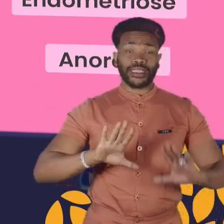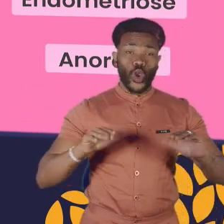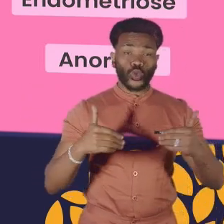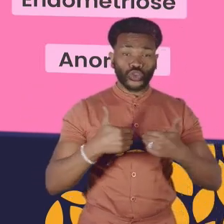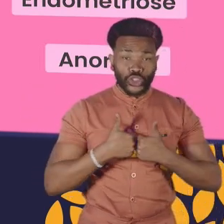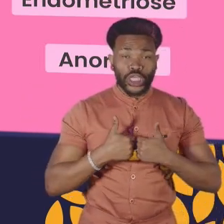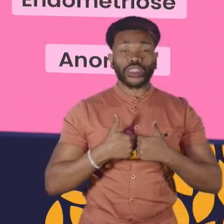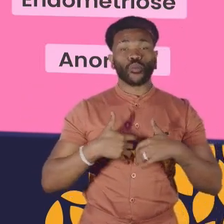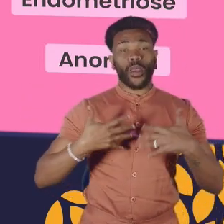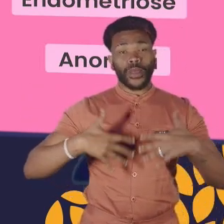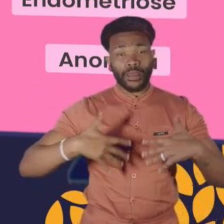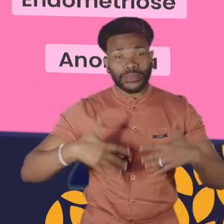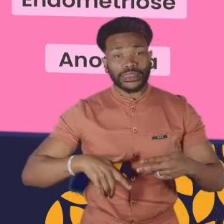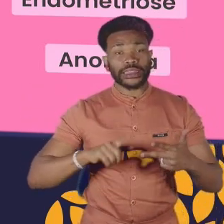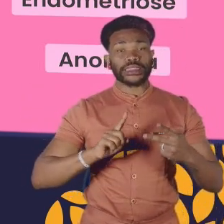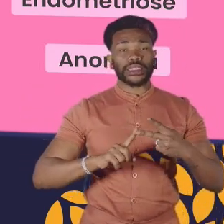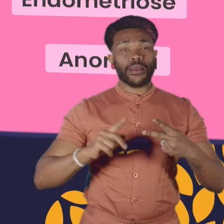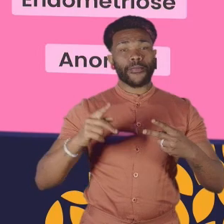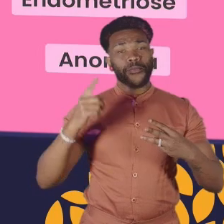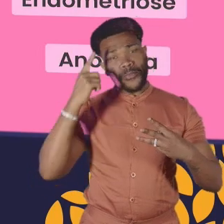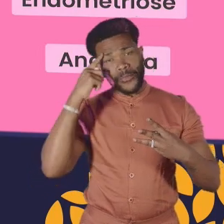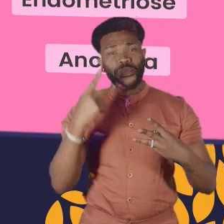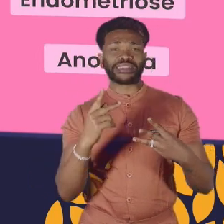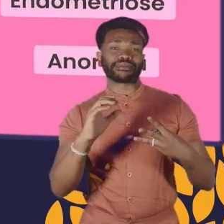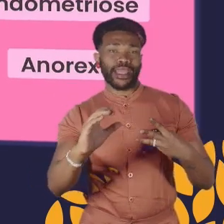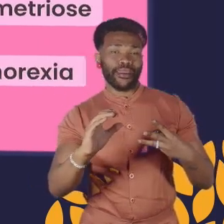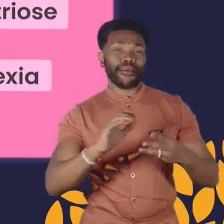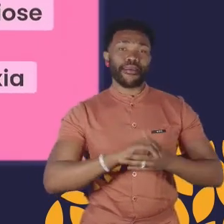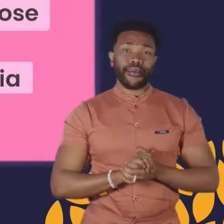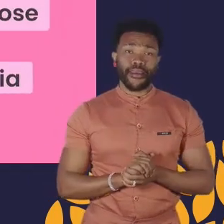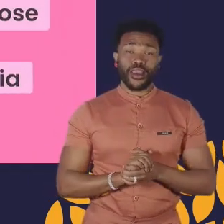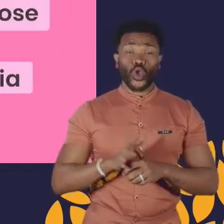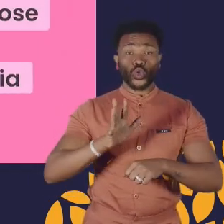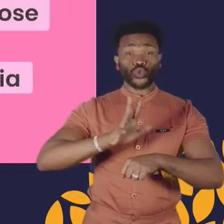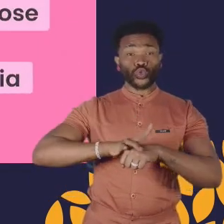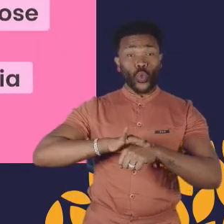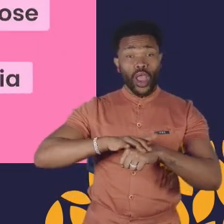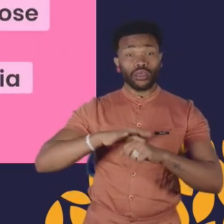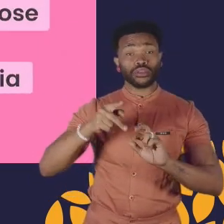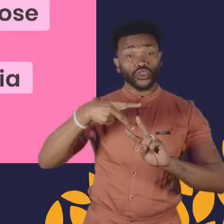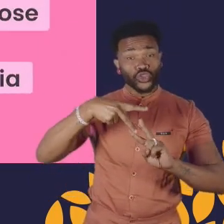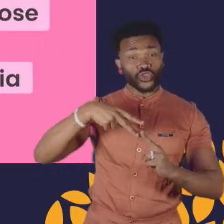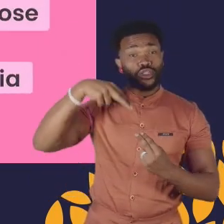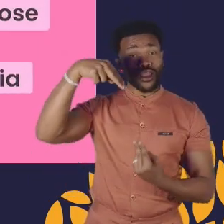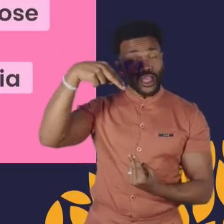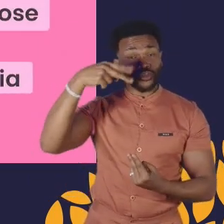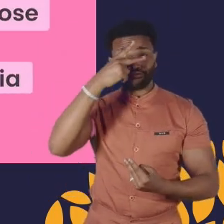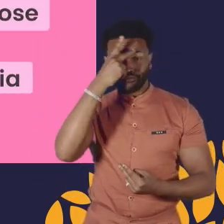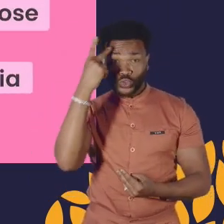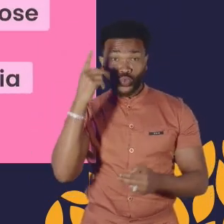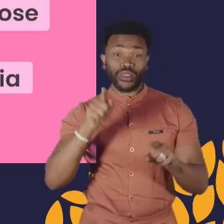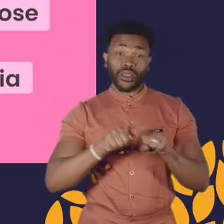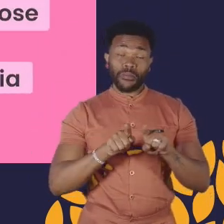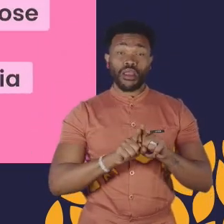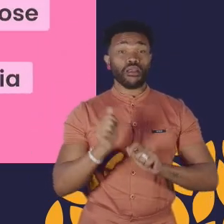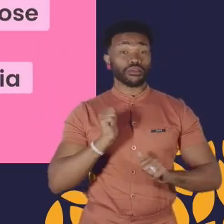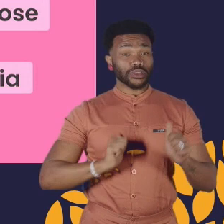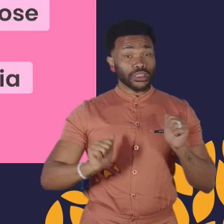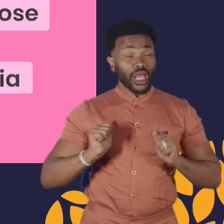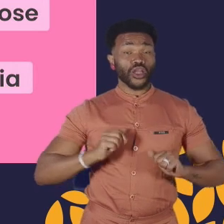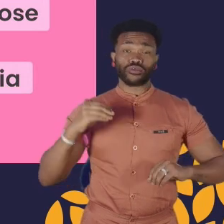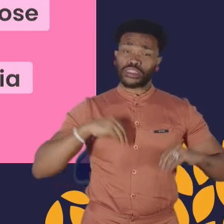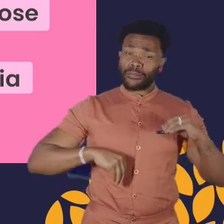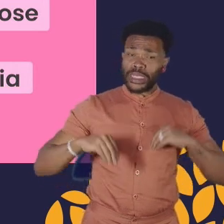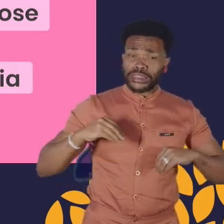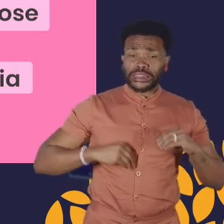com epilepsia, com paralisia cerebral, doenças genéticas, pacientes aí com ansiedade, com